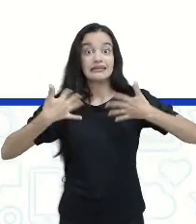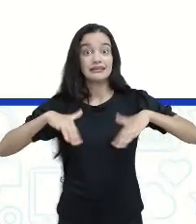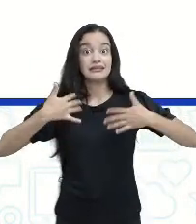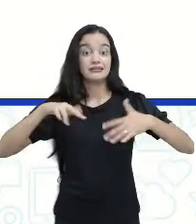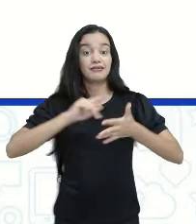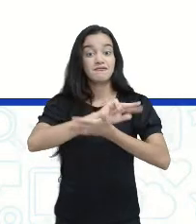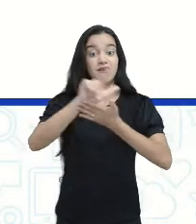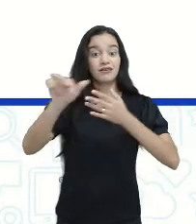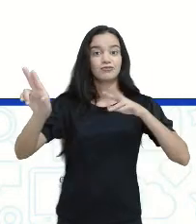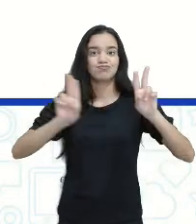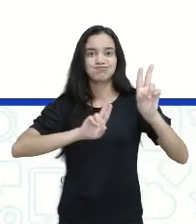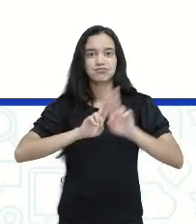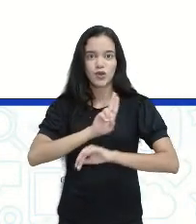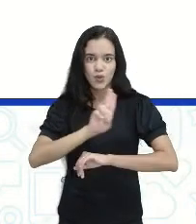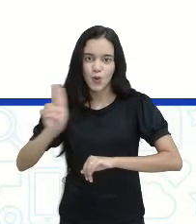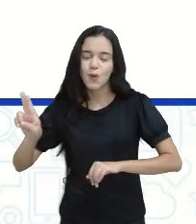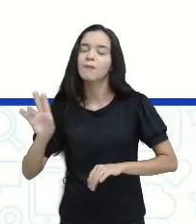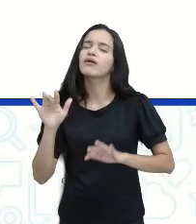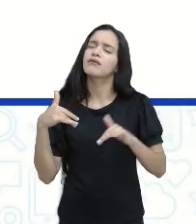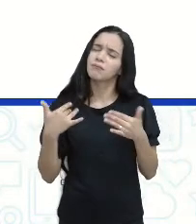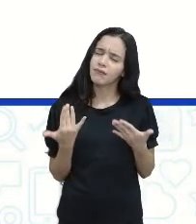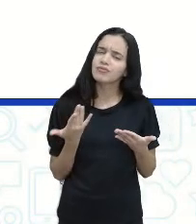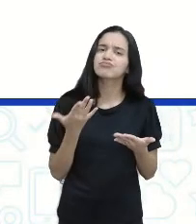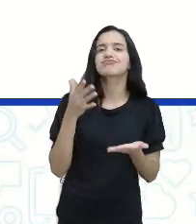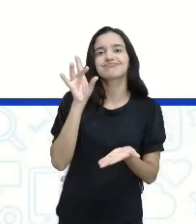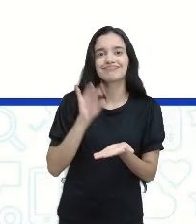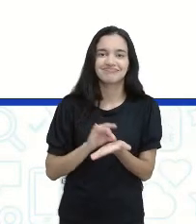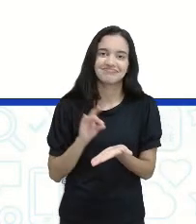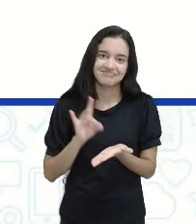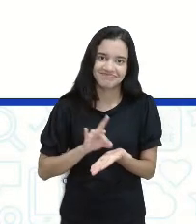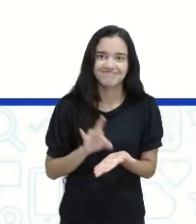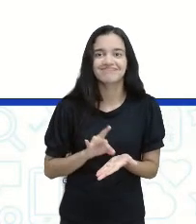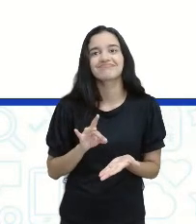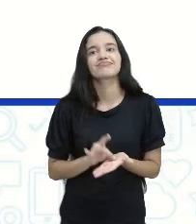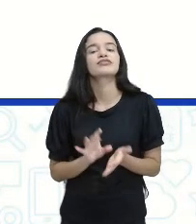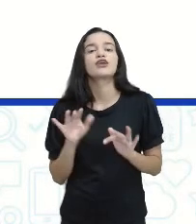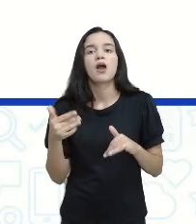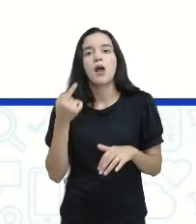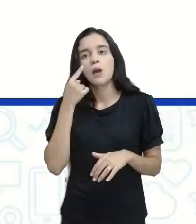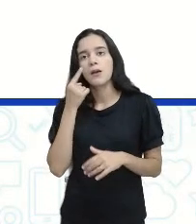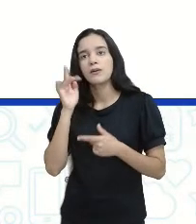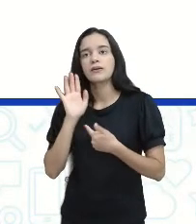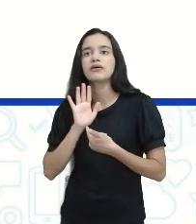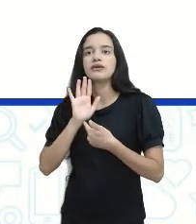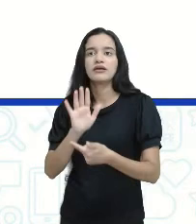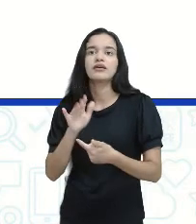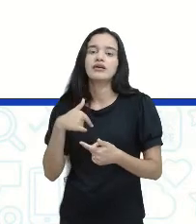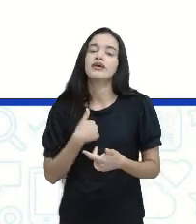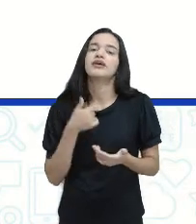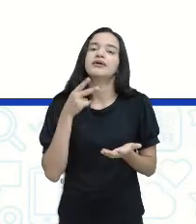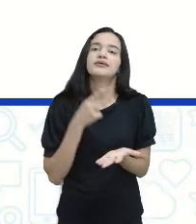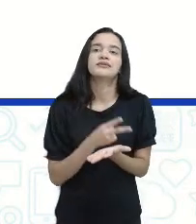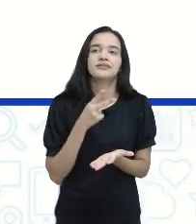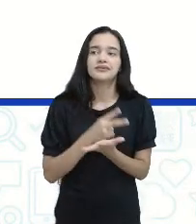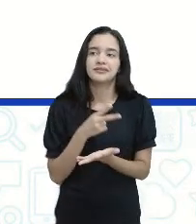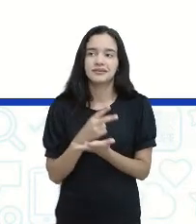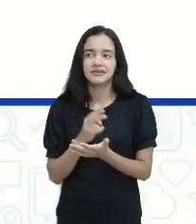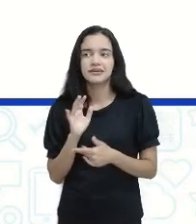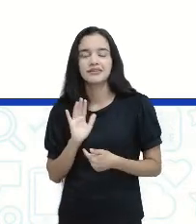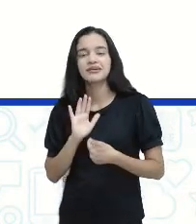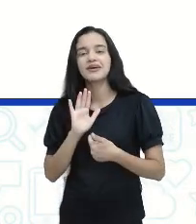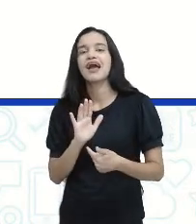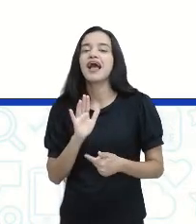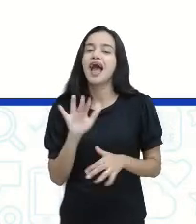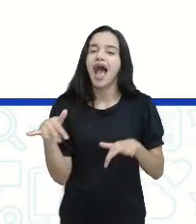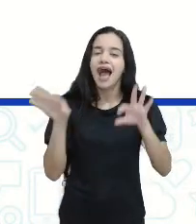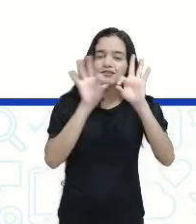nome, né, professora? Mas é assim mesmo, viu? Olha aí, já, eu sempre trago, quando eu dou essa aula,